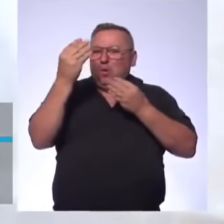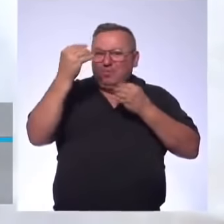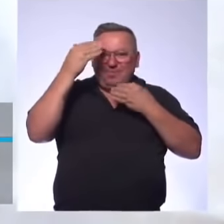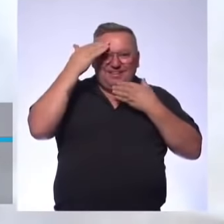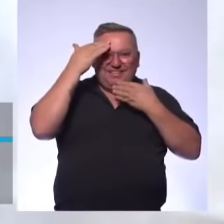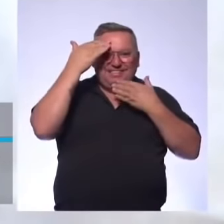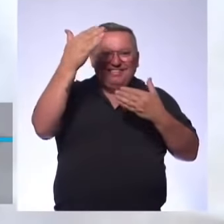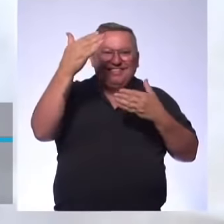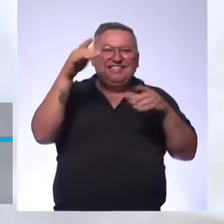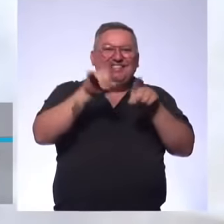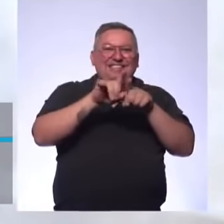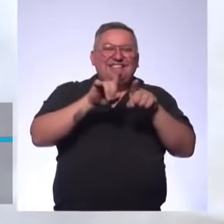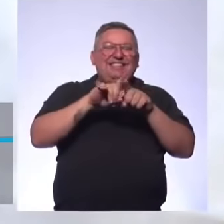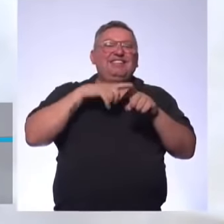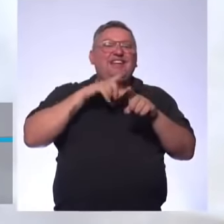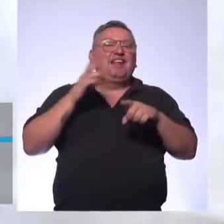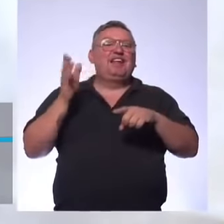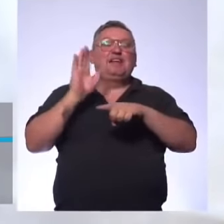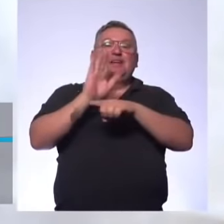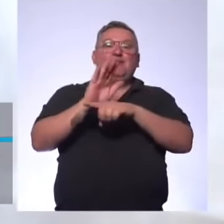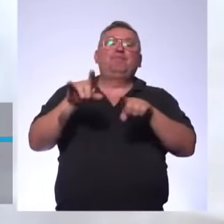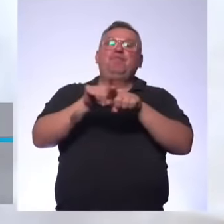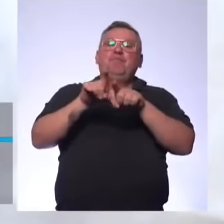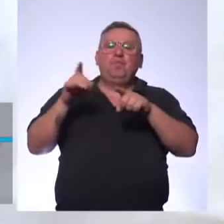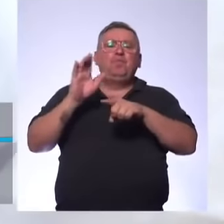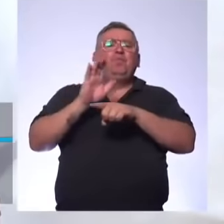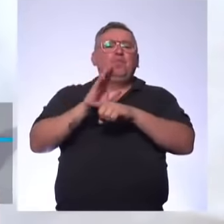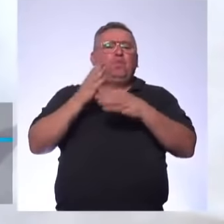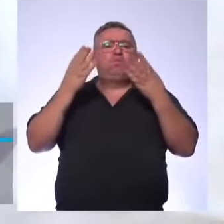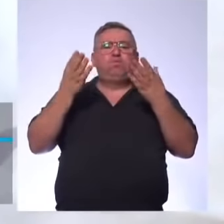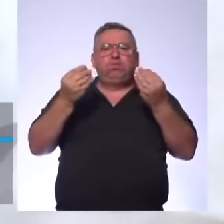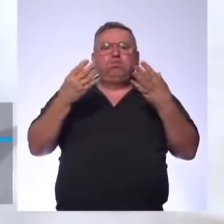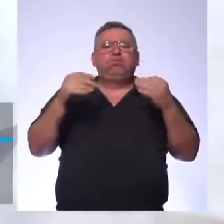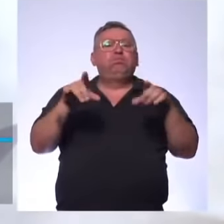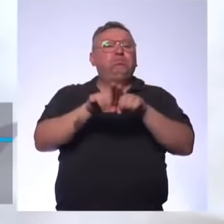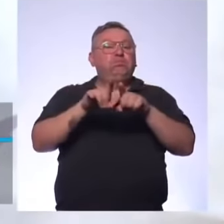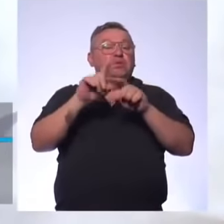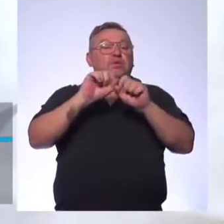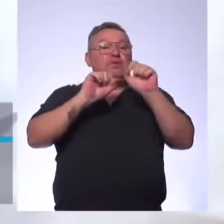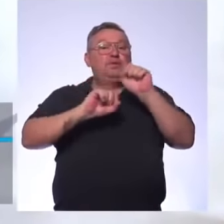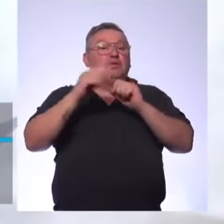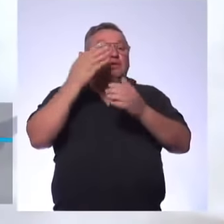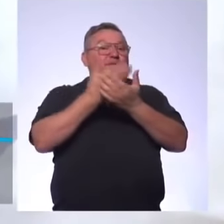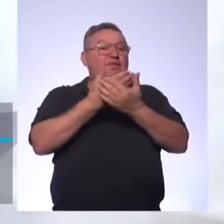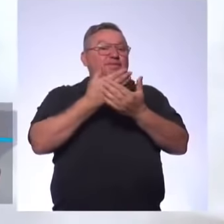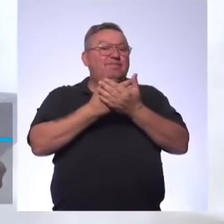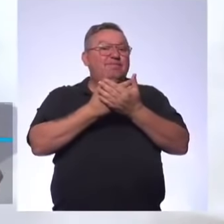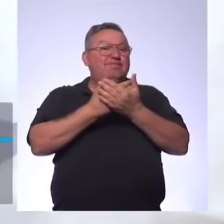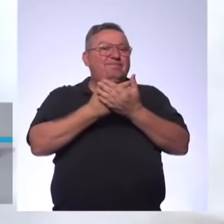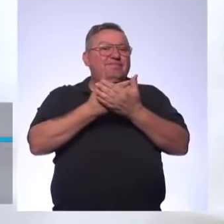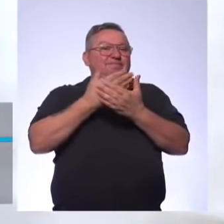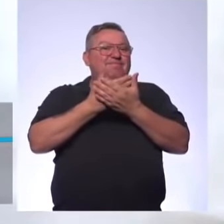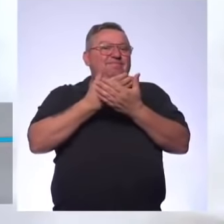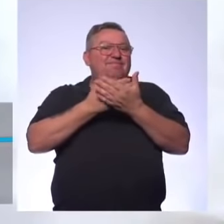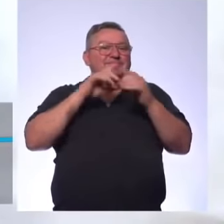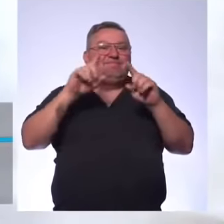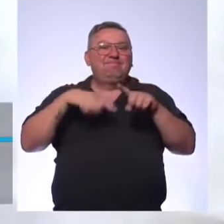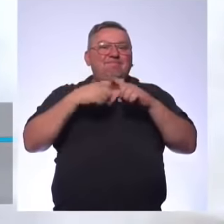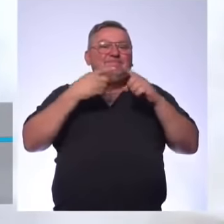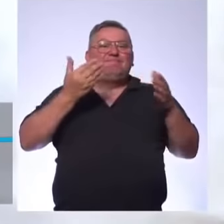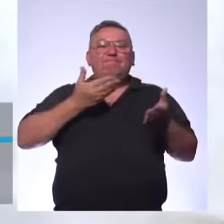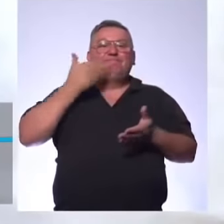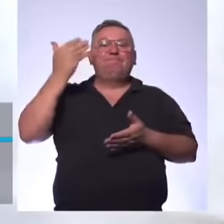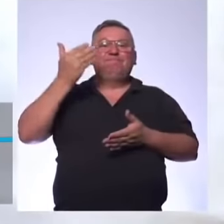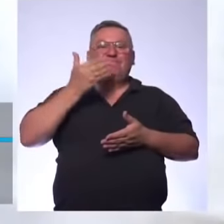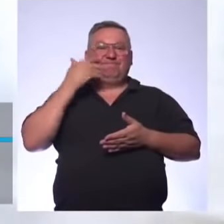obrigado a eles que nos temos auxiliado nos ajudado e tem tornar da aula o que tem tornar com que a aula fique